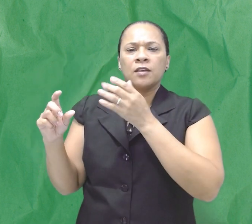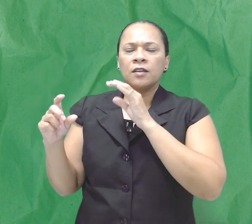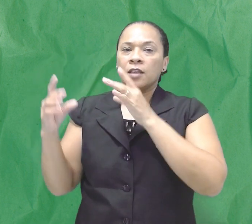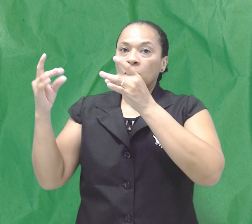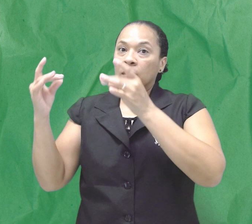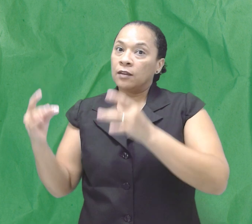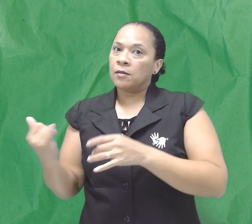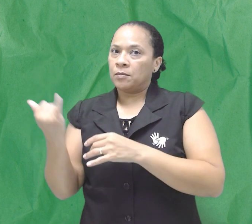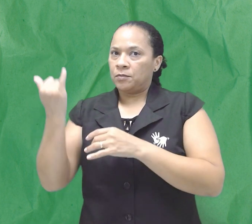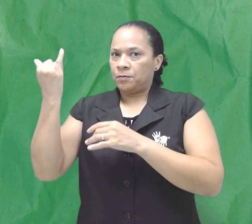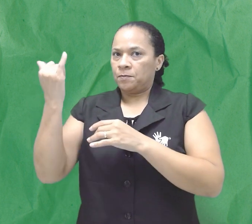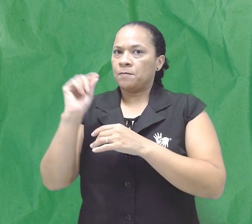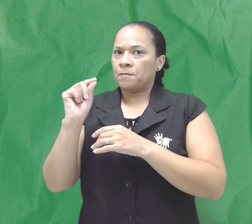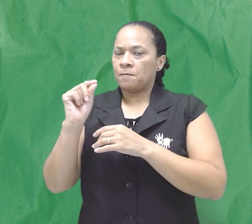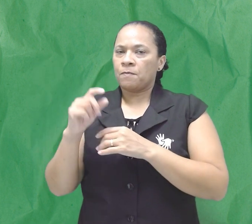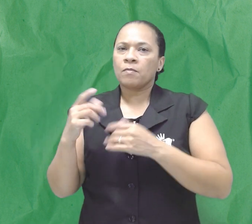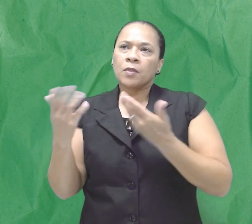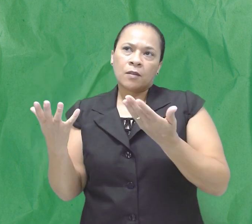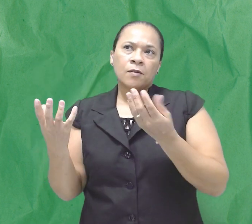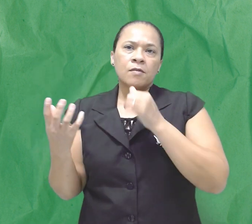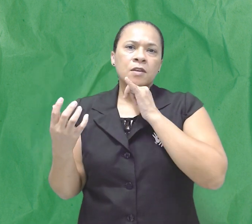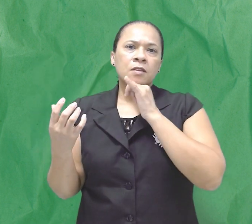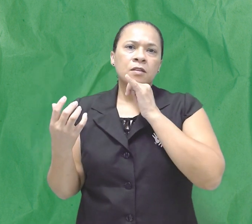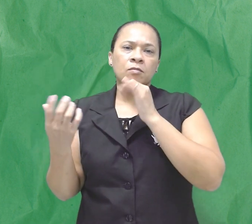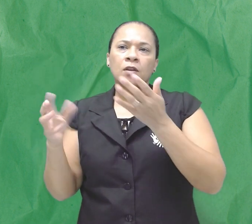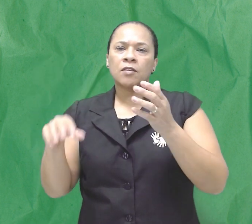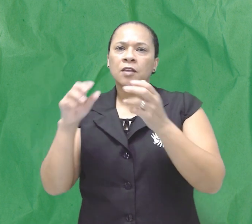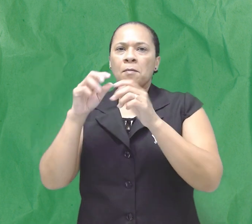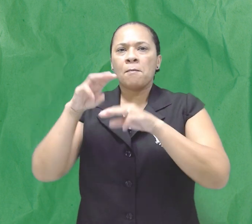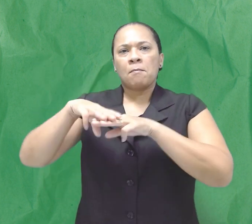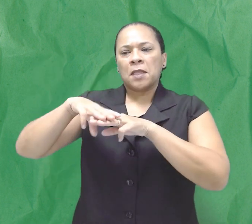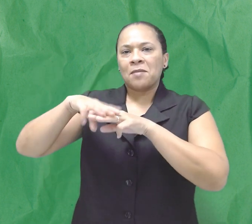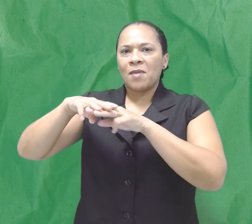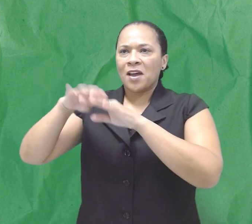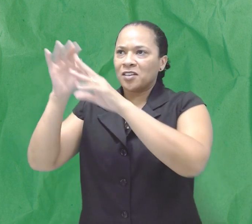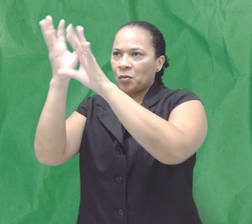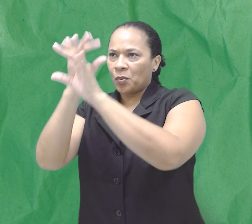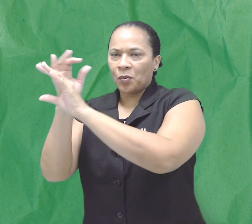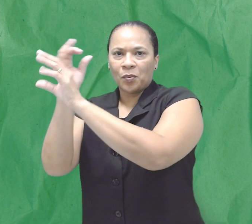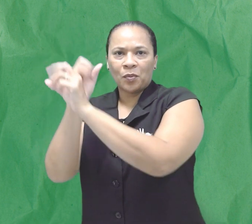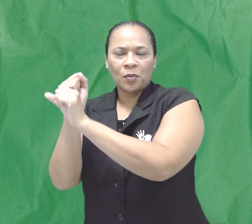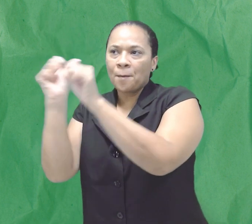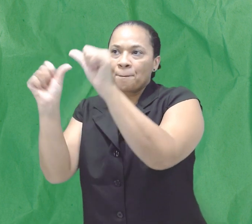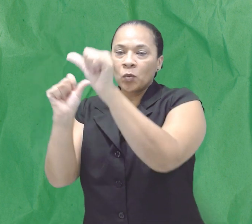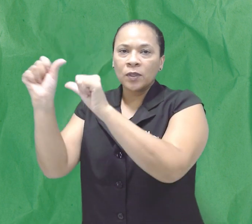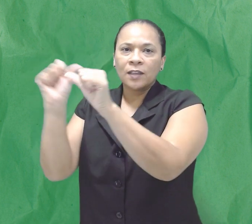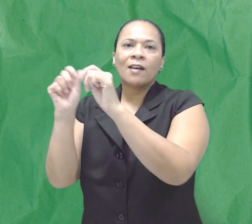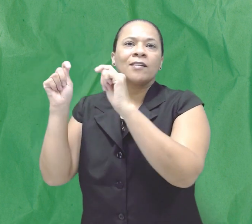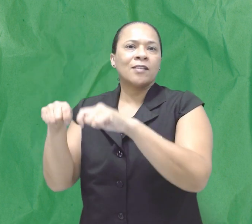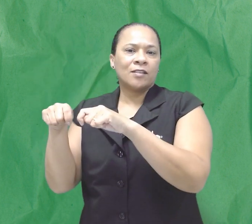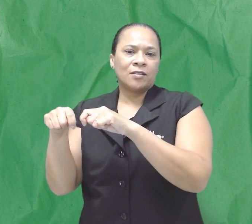pegar e fazer uma pequena operação matemática aqui com essa relação, de modo a